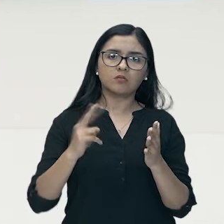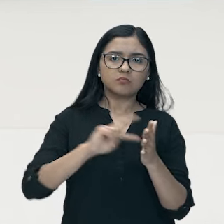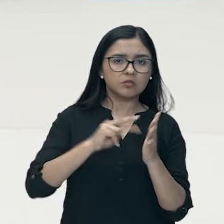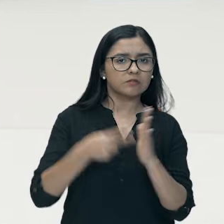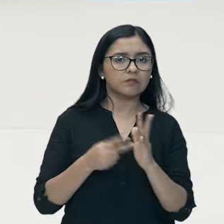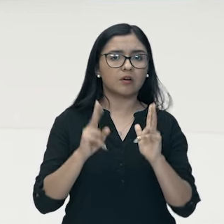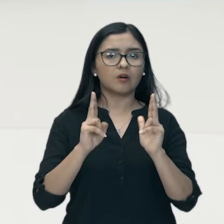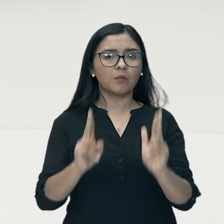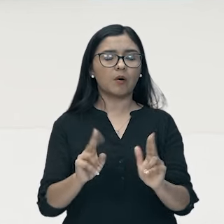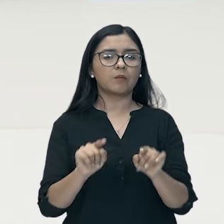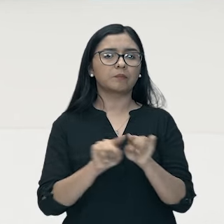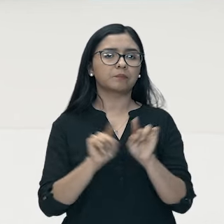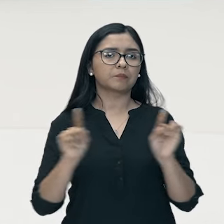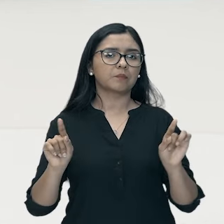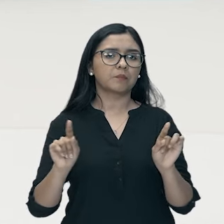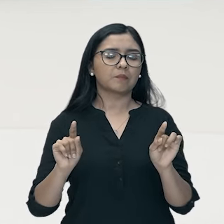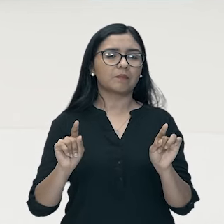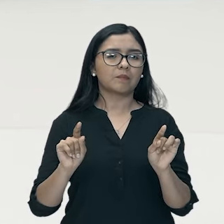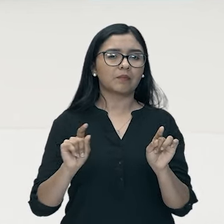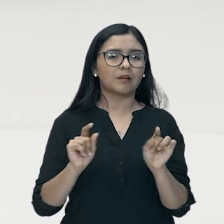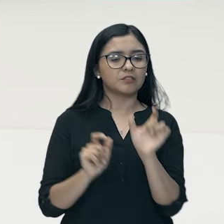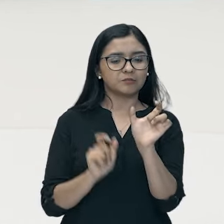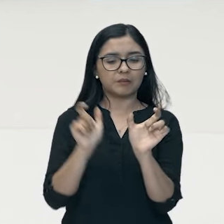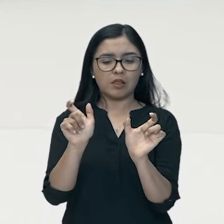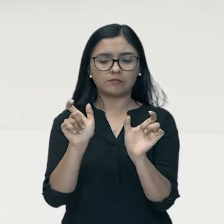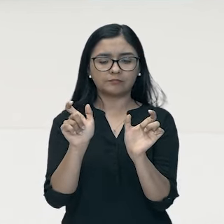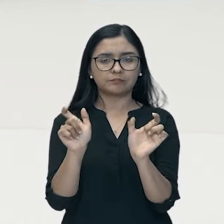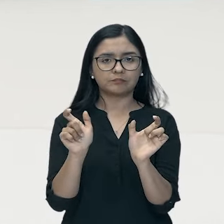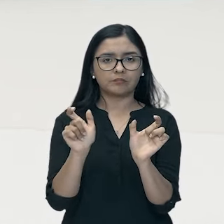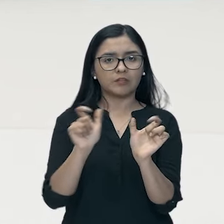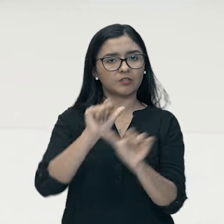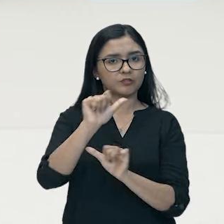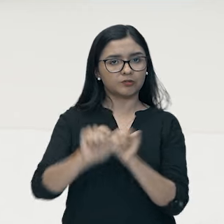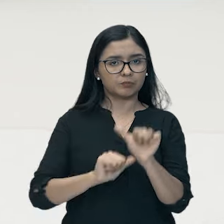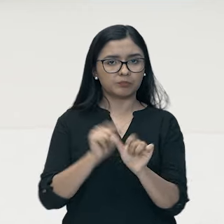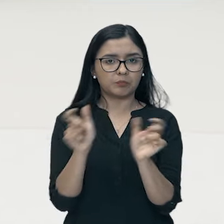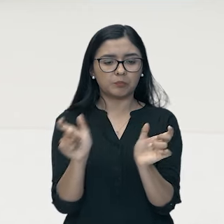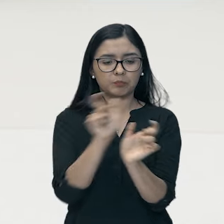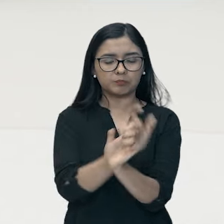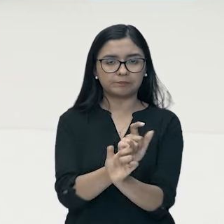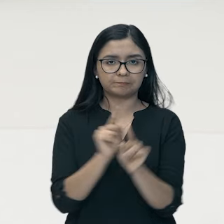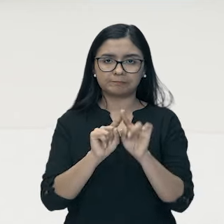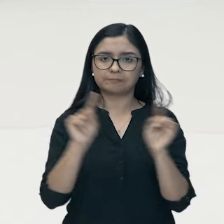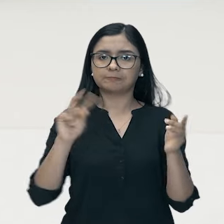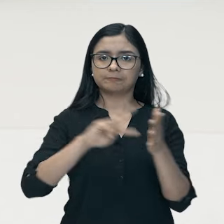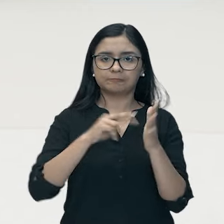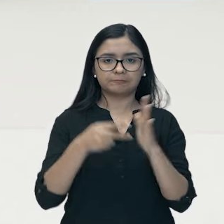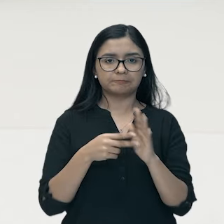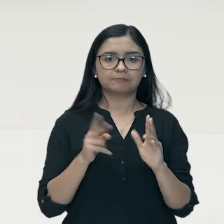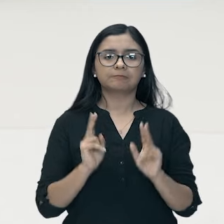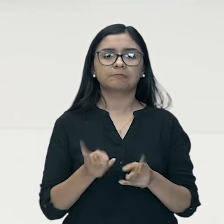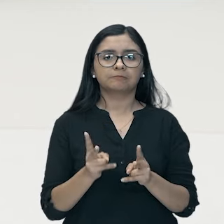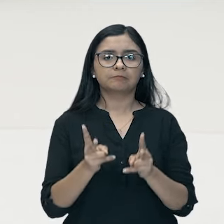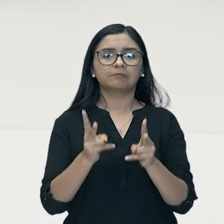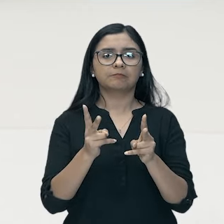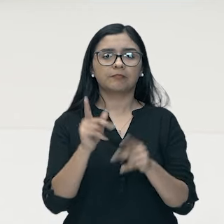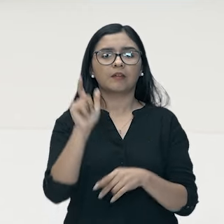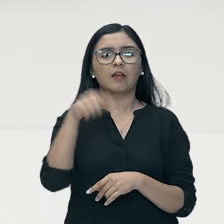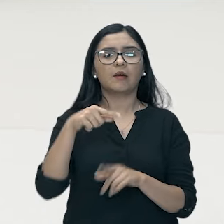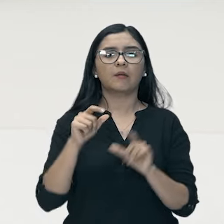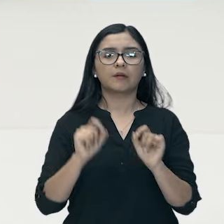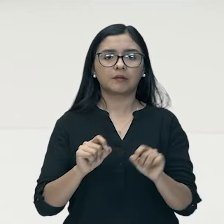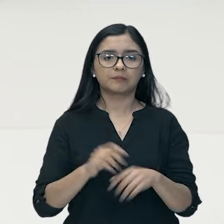texto mas eu mudo as palavras porém mantendo o mesmo sentido vai se chamar esse processo aí de